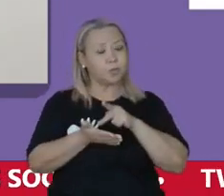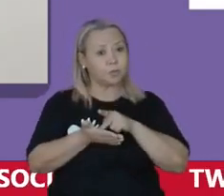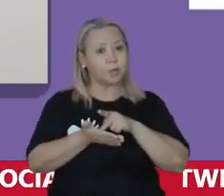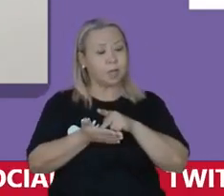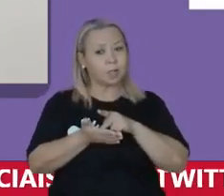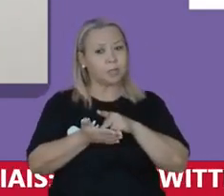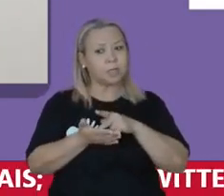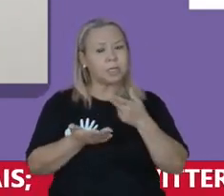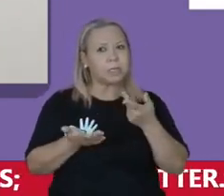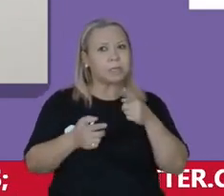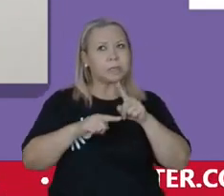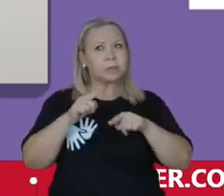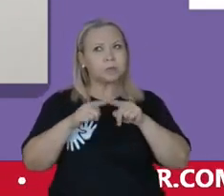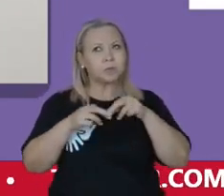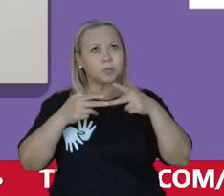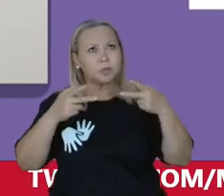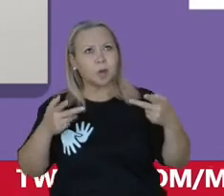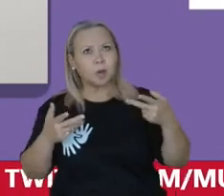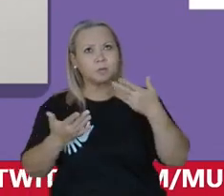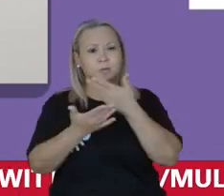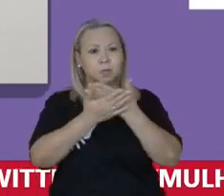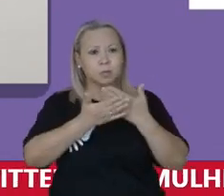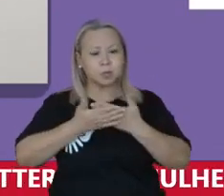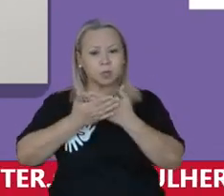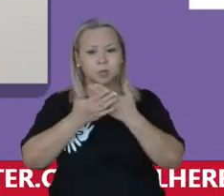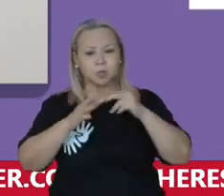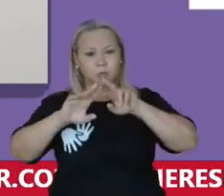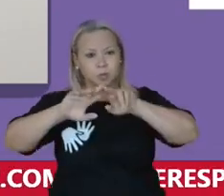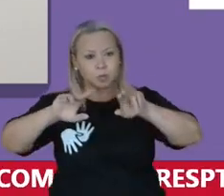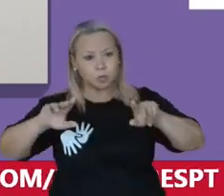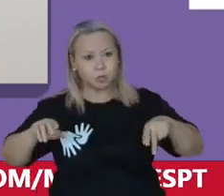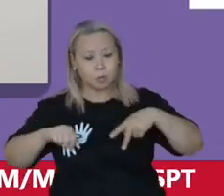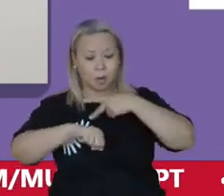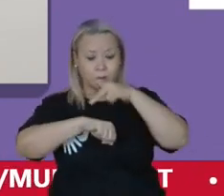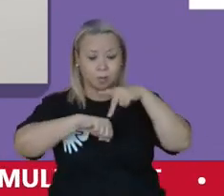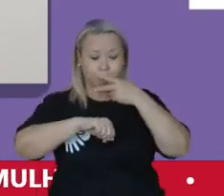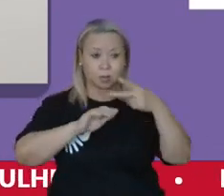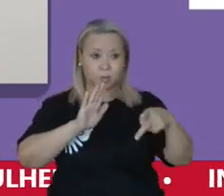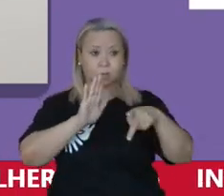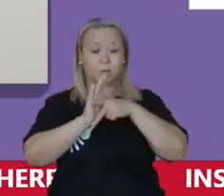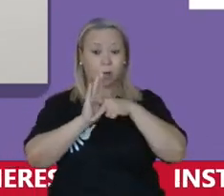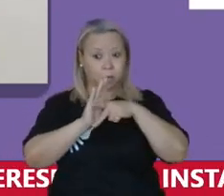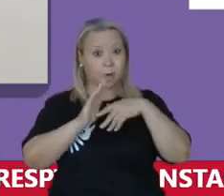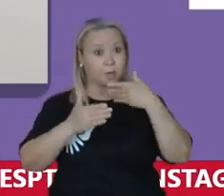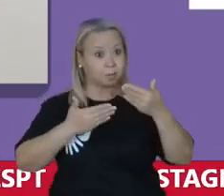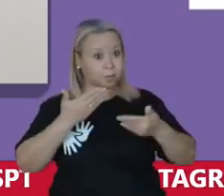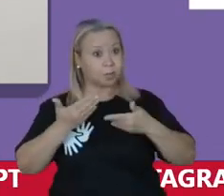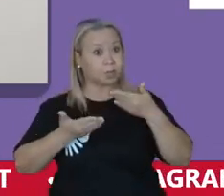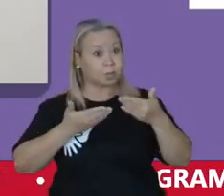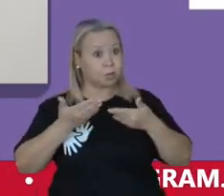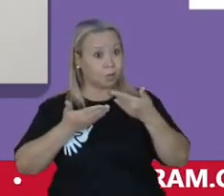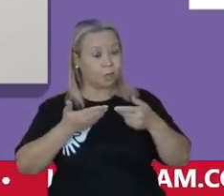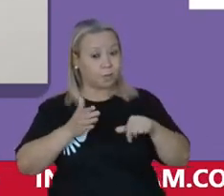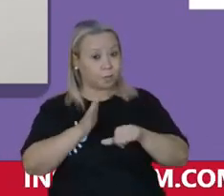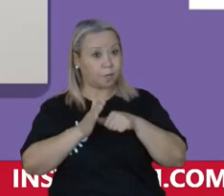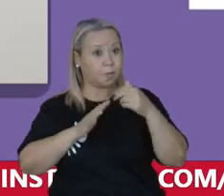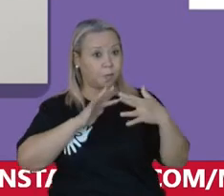inclusive, é objeto de estudo em vários países, inclusive entre os próprios países desenvolvidos, pela